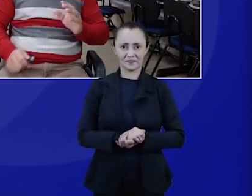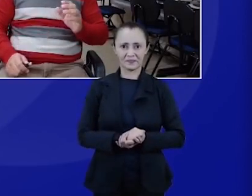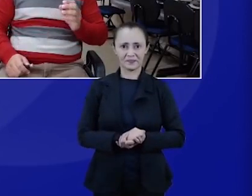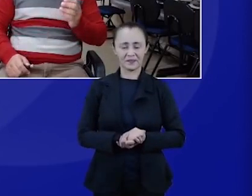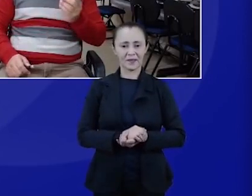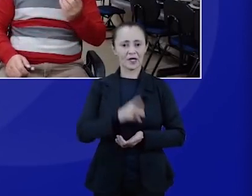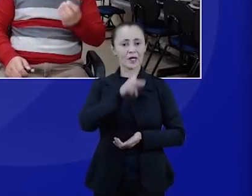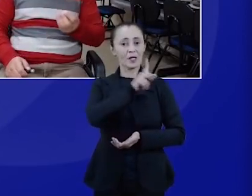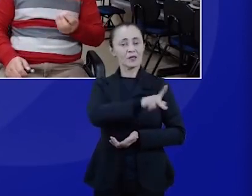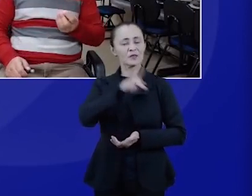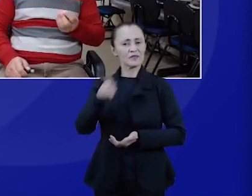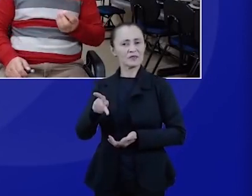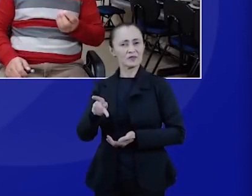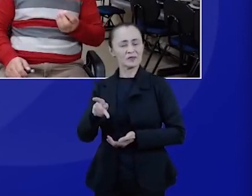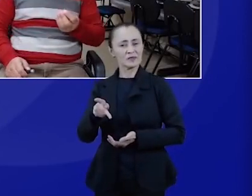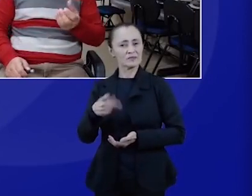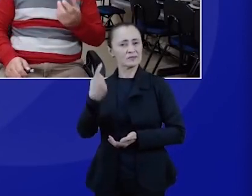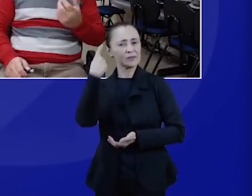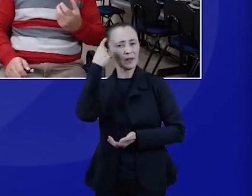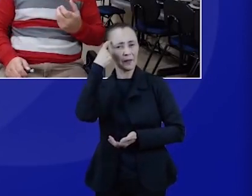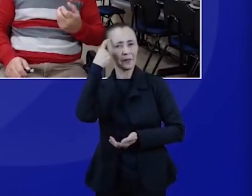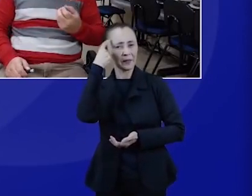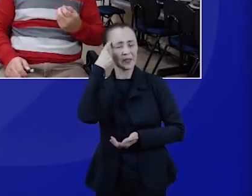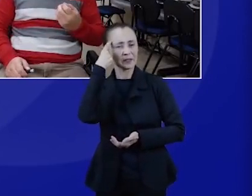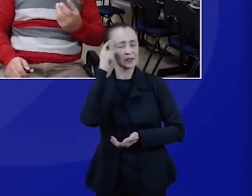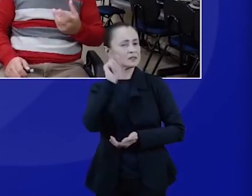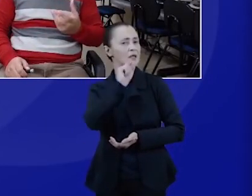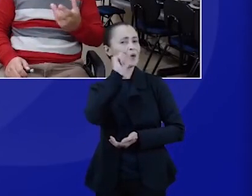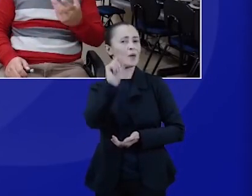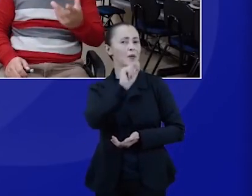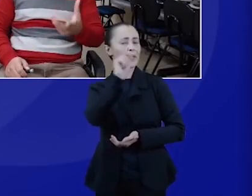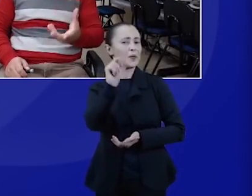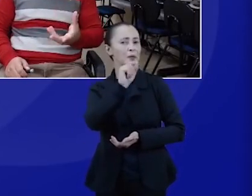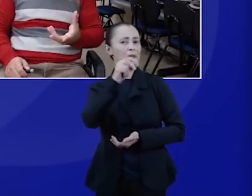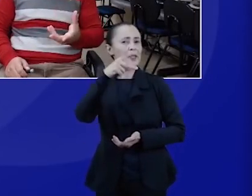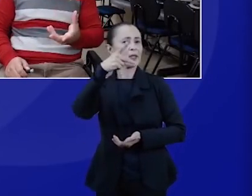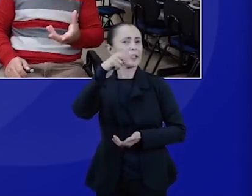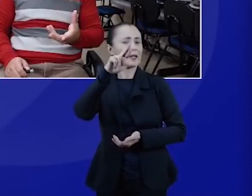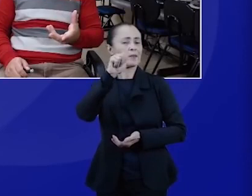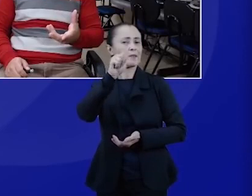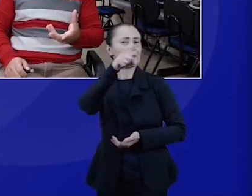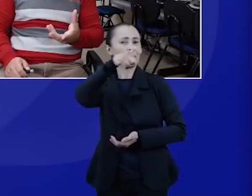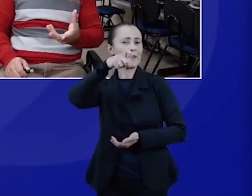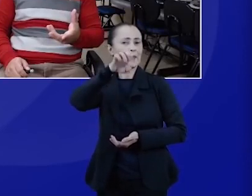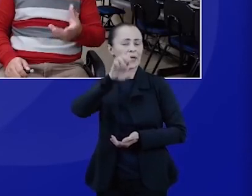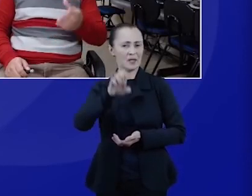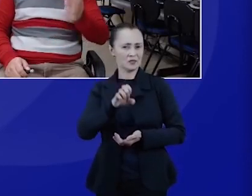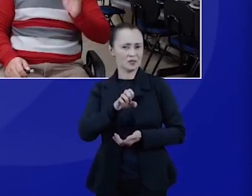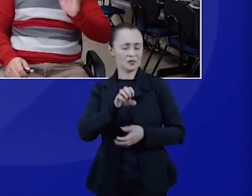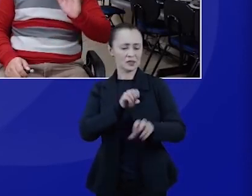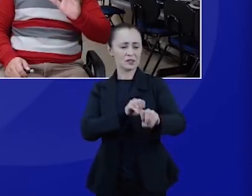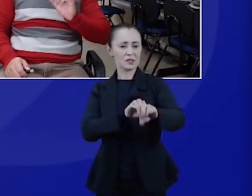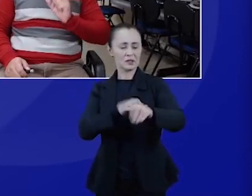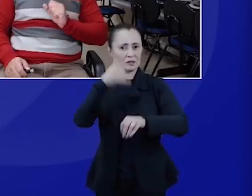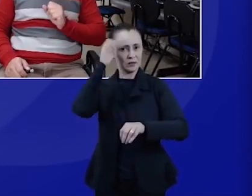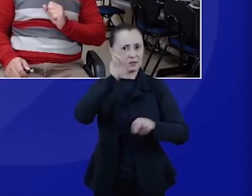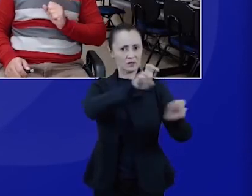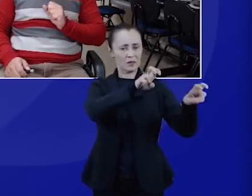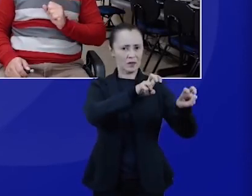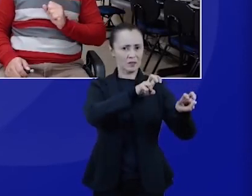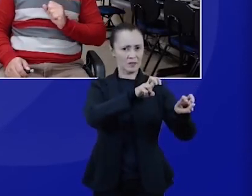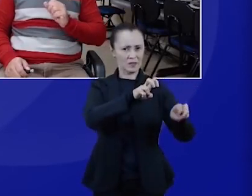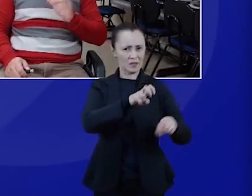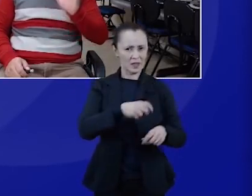Professores, analisem comigo o que nós poderemos chamar de praxes da educação do campo. E eu trago uma